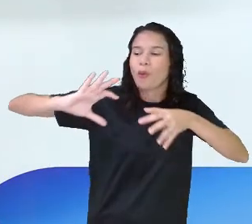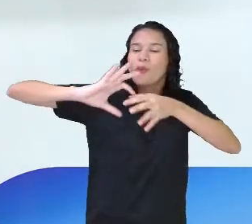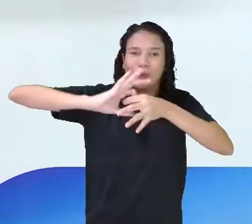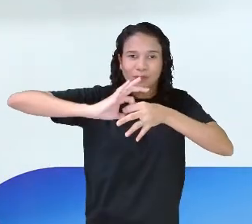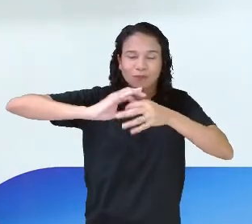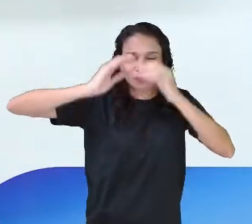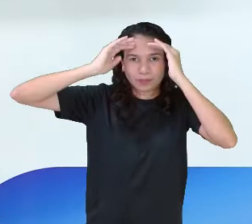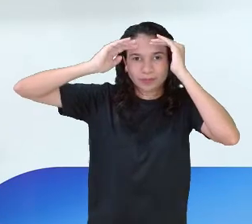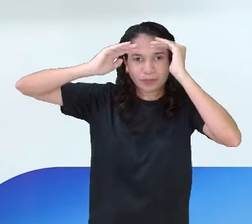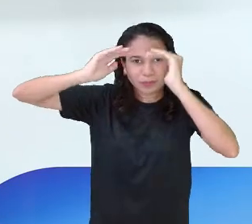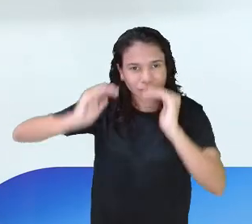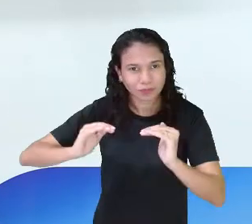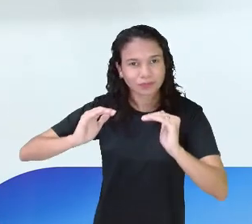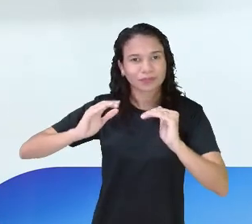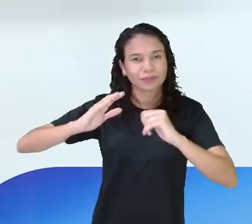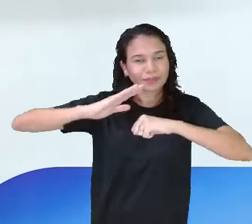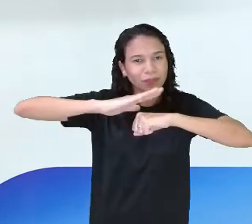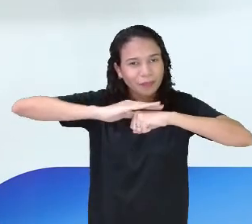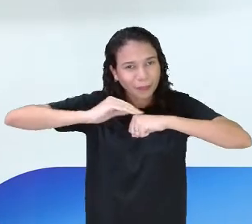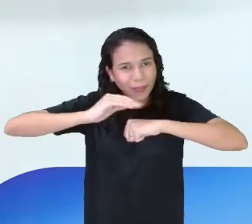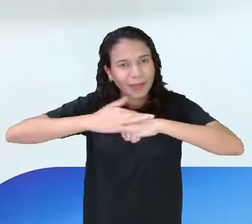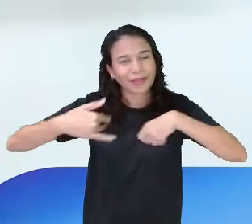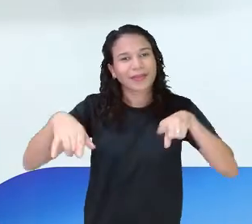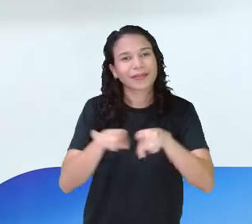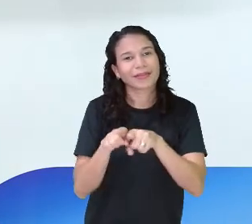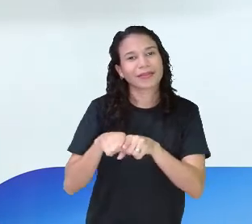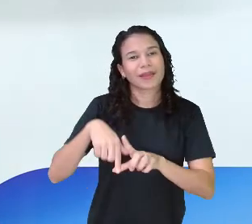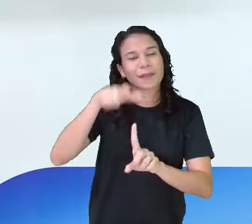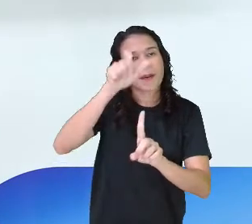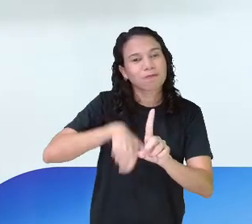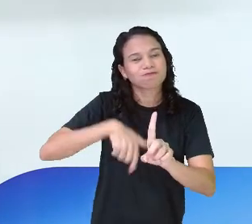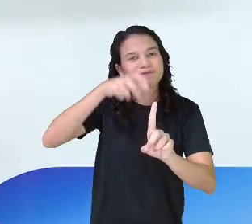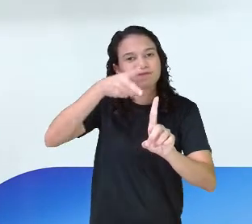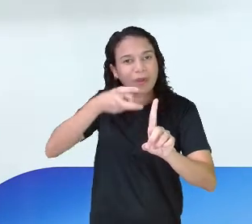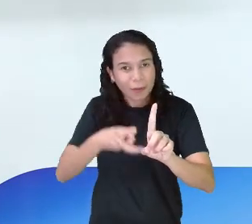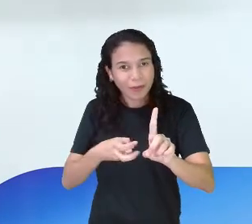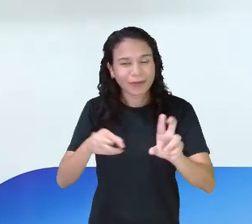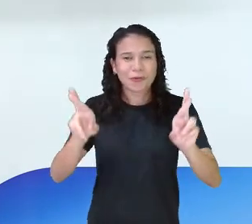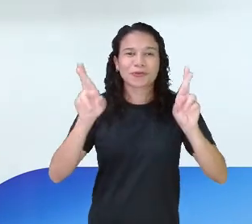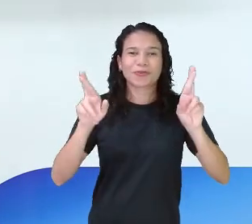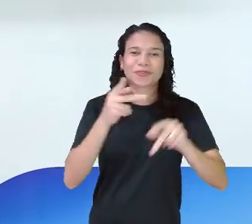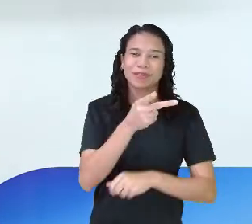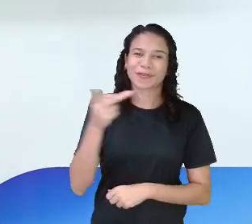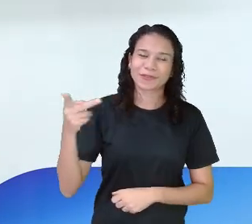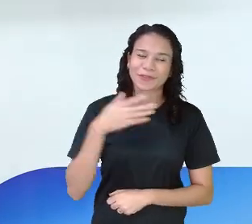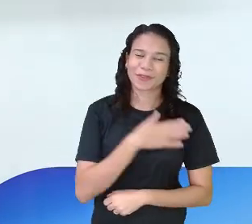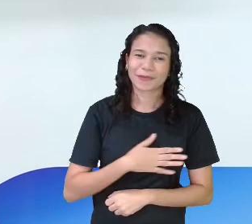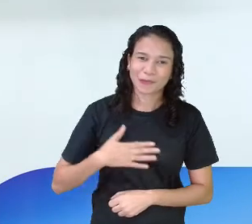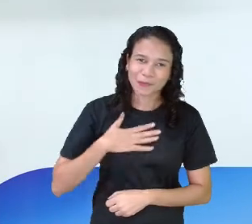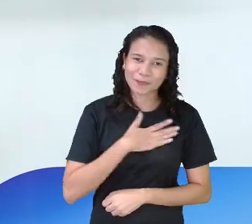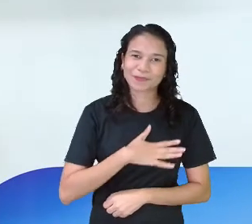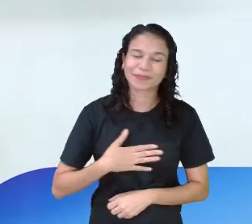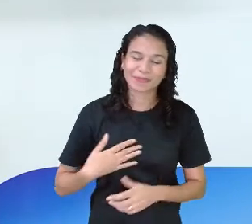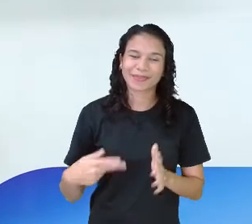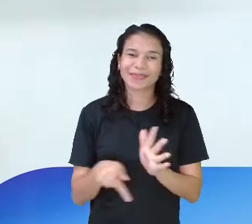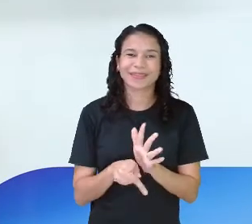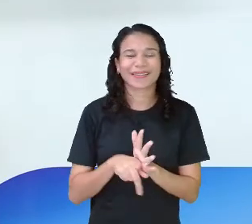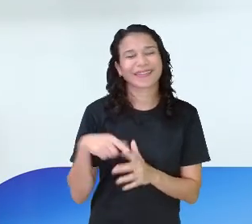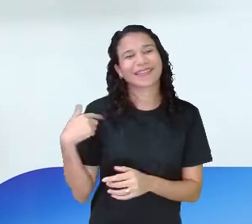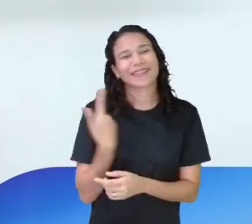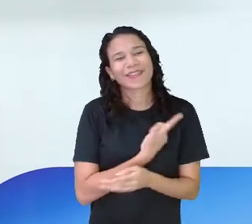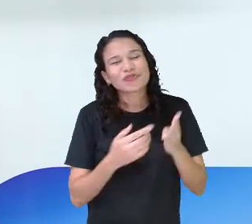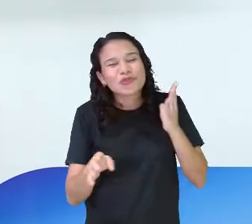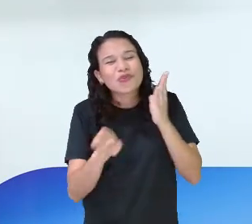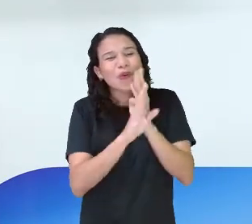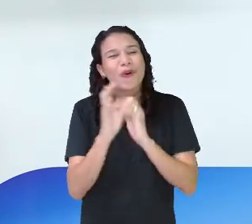do respeito, da afetividade e da personalização. Então, espero que vocês tenham gostado, né, desse breve encontro